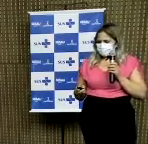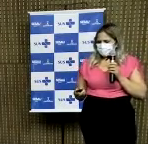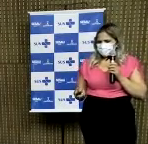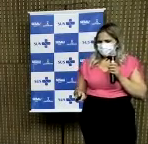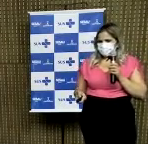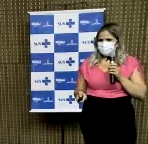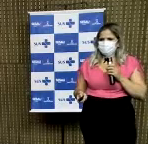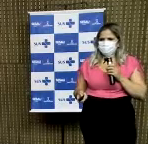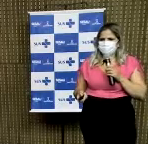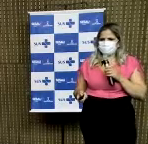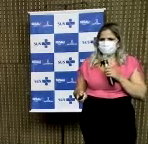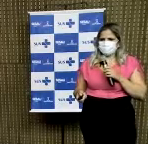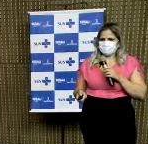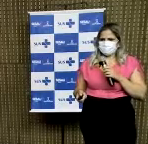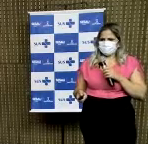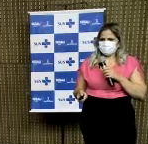Aqui eu pulei, né?